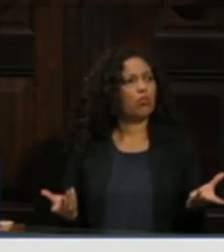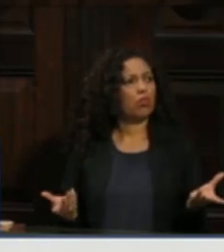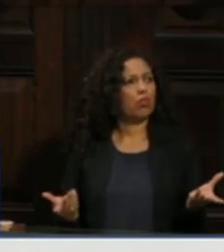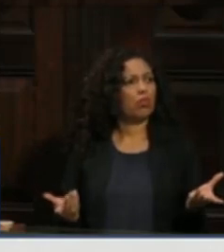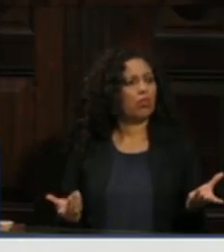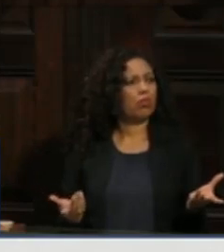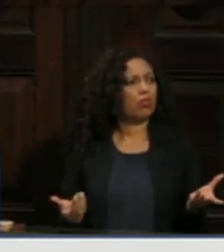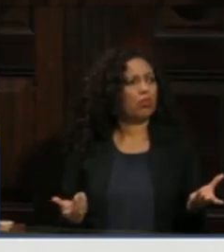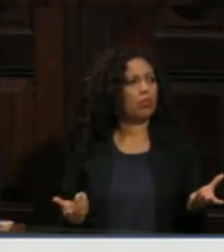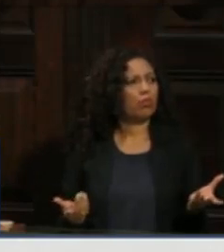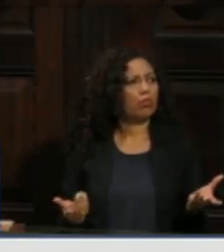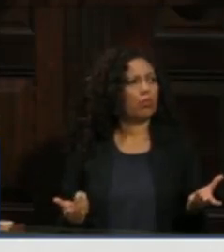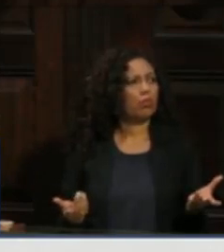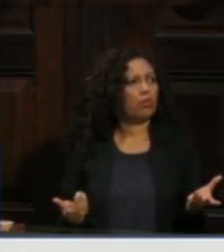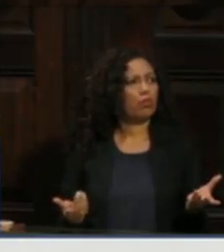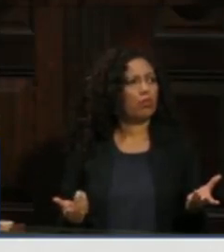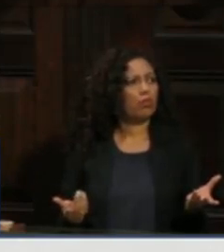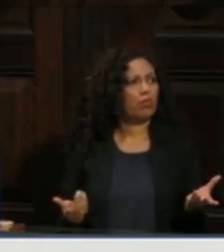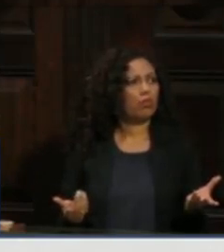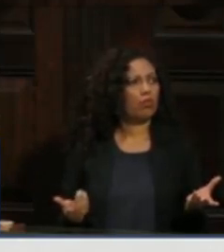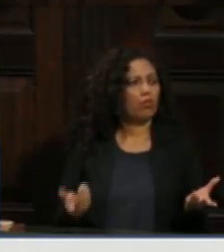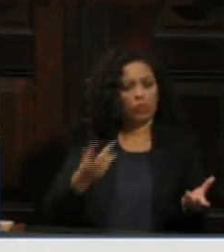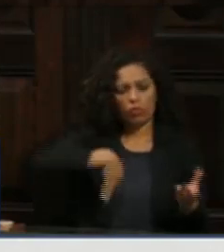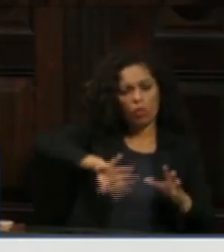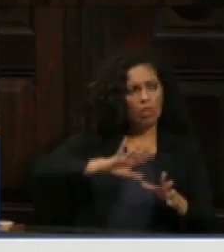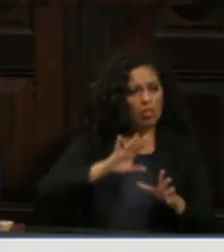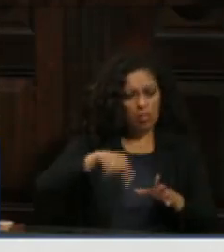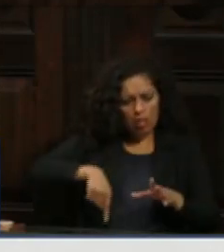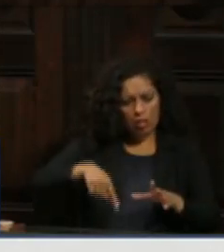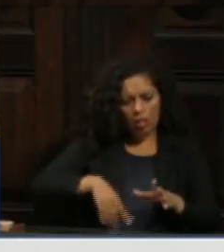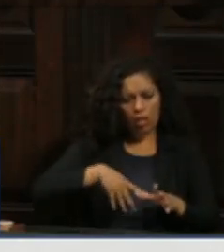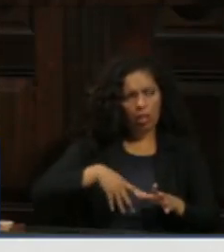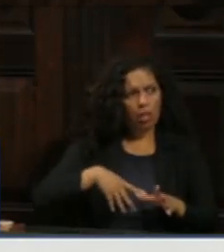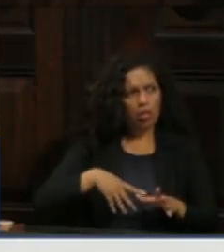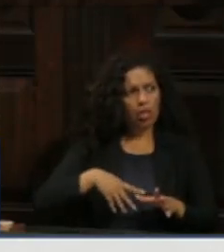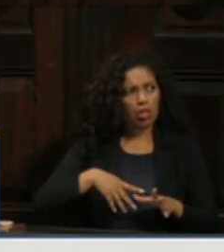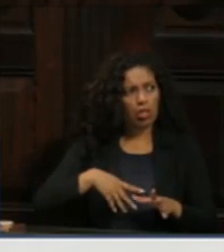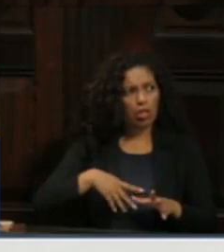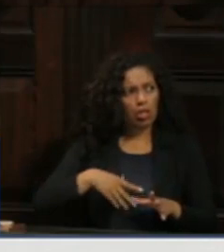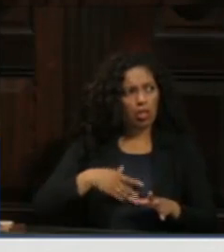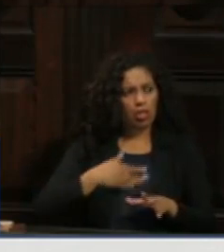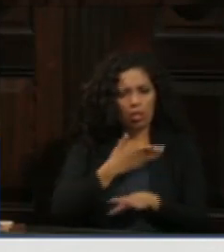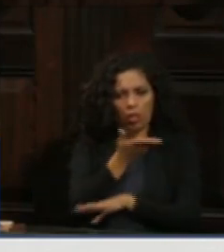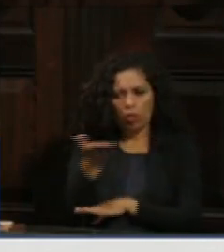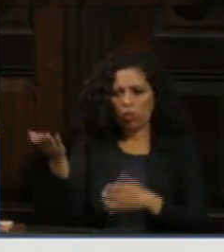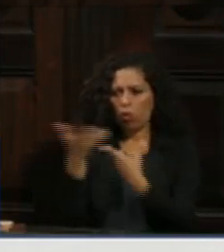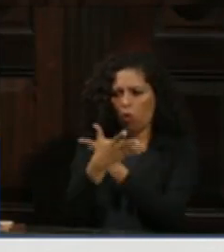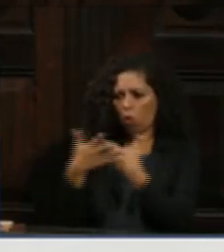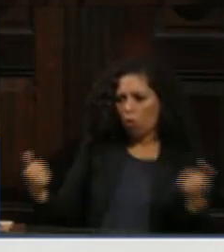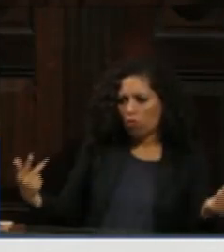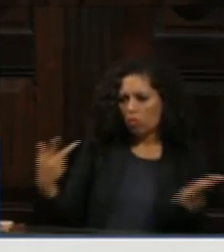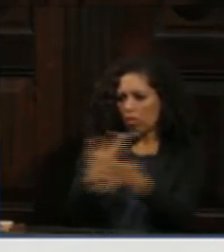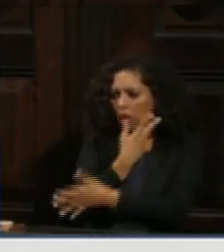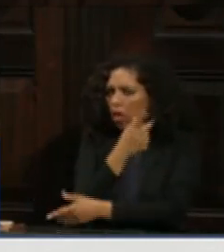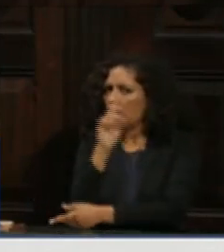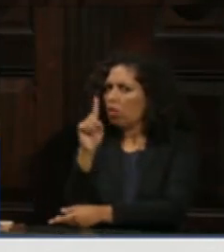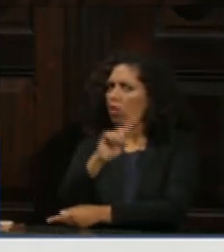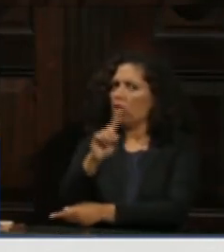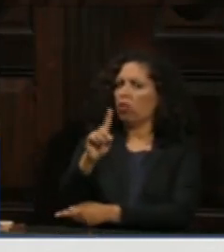visto, deputado presidente, deputado Anderson, jovem deputado Anderson, é que parece que